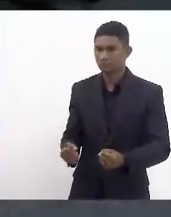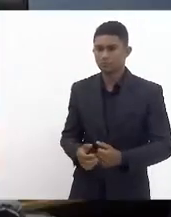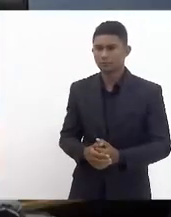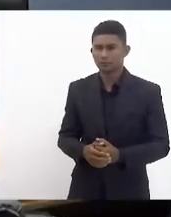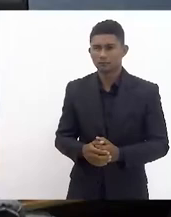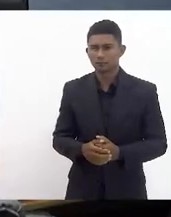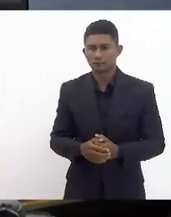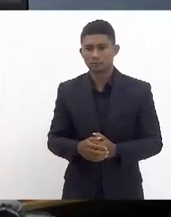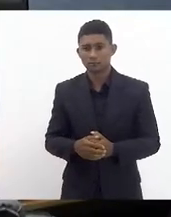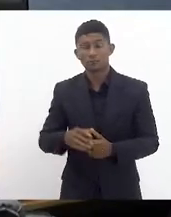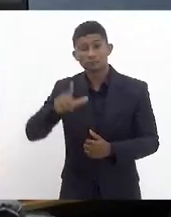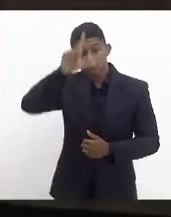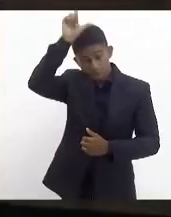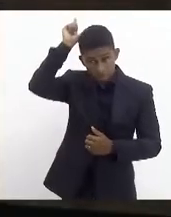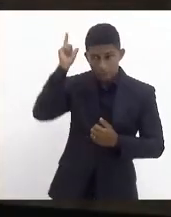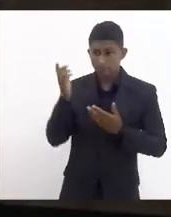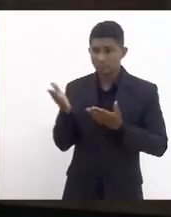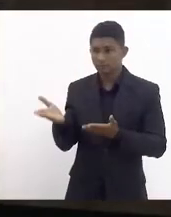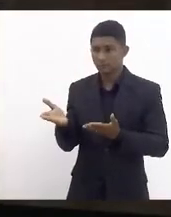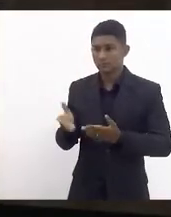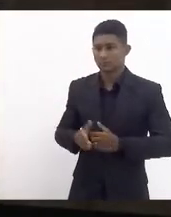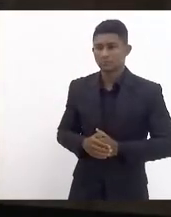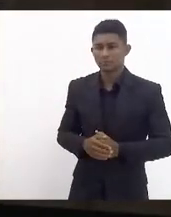Deputado Luiz Paulo.